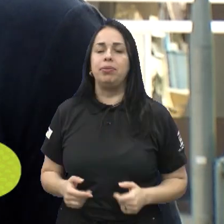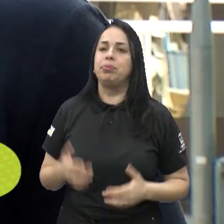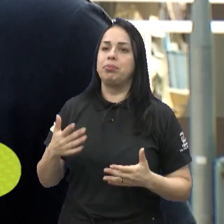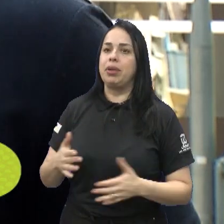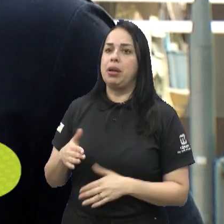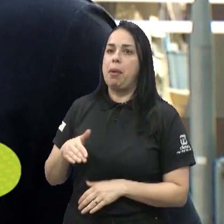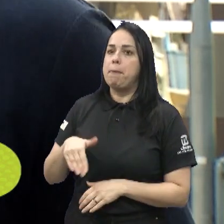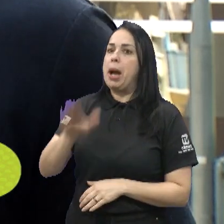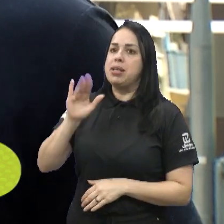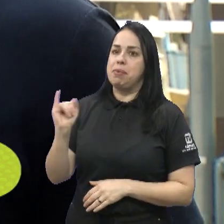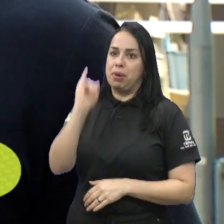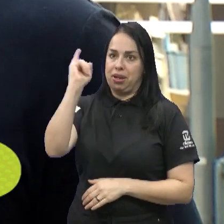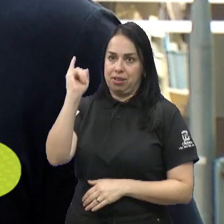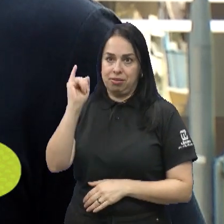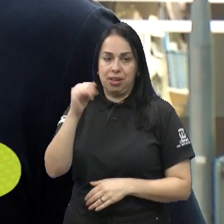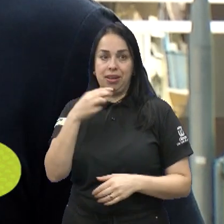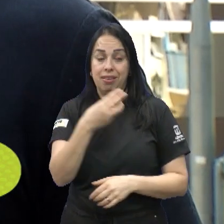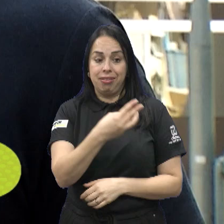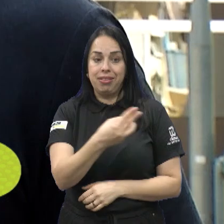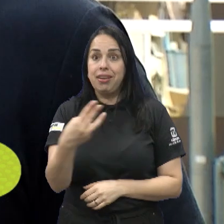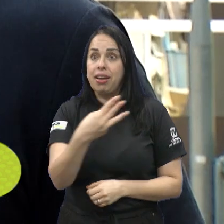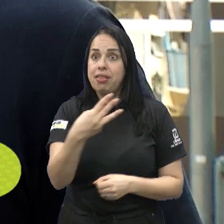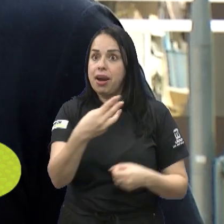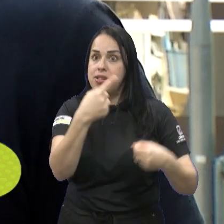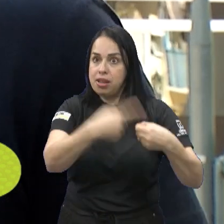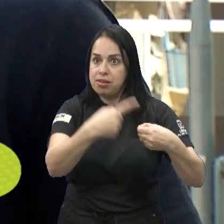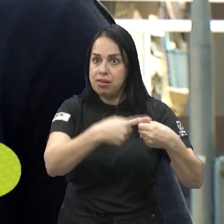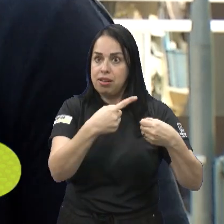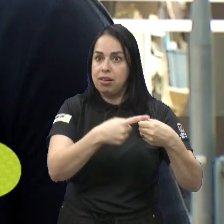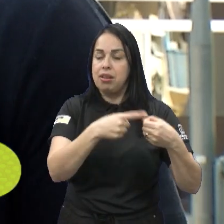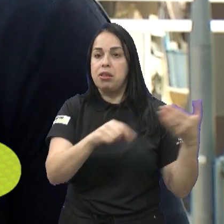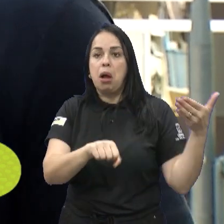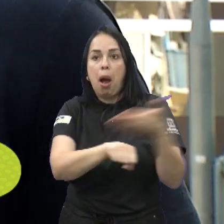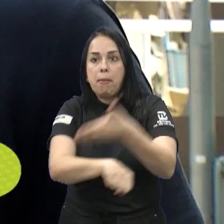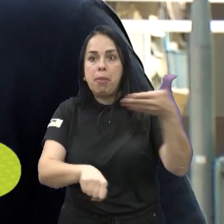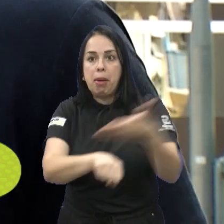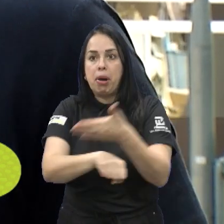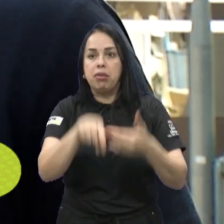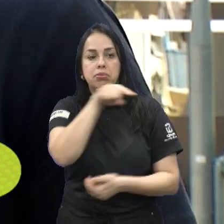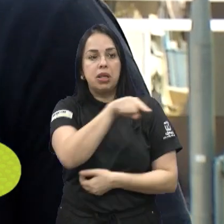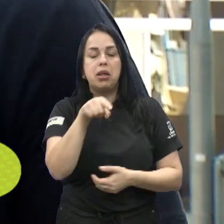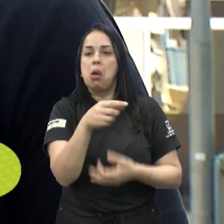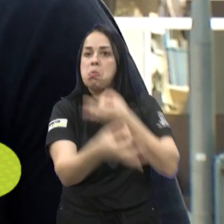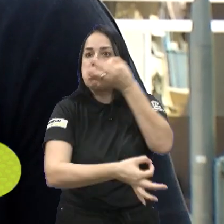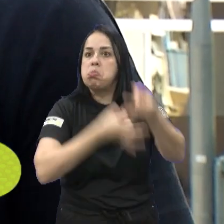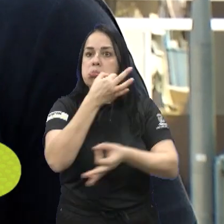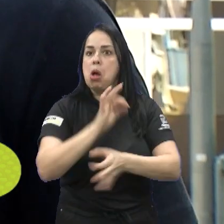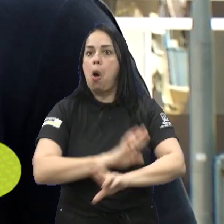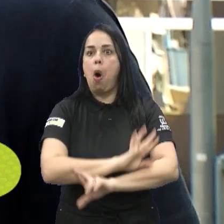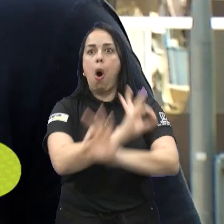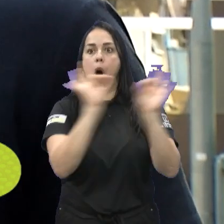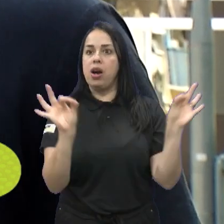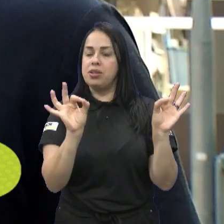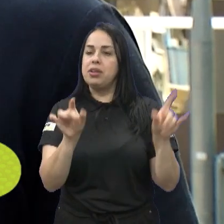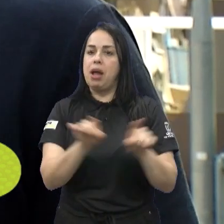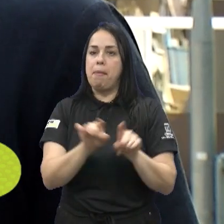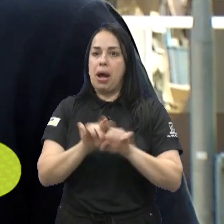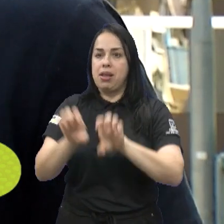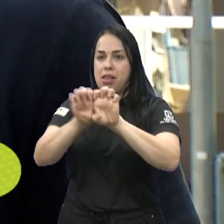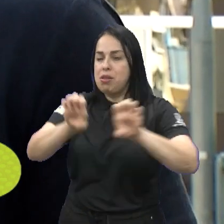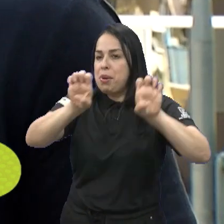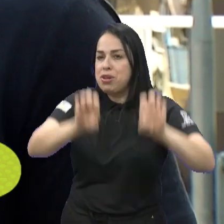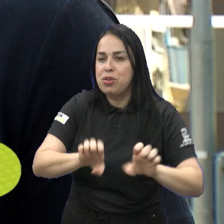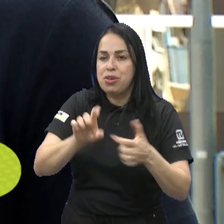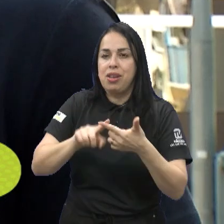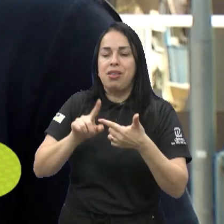Dessas 33 cidades que passaram por São José dos Campos, todas elas fizeram um feedback muito positivo, A estrutura da cidade,